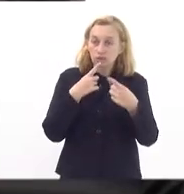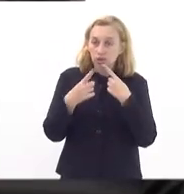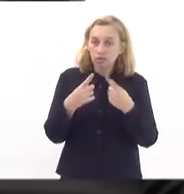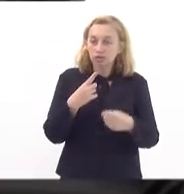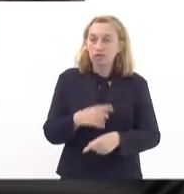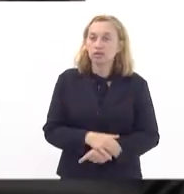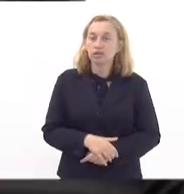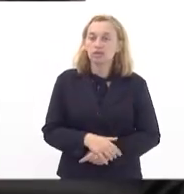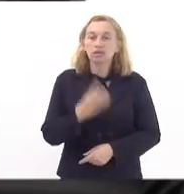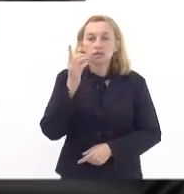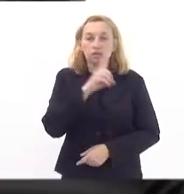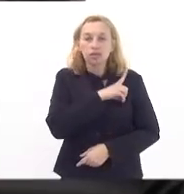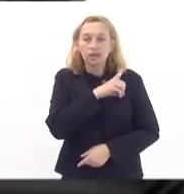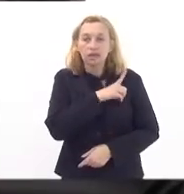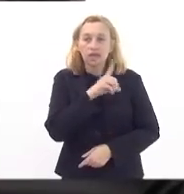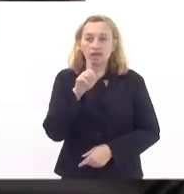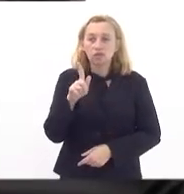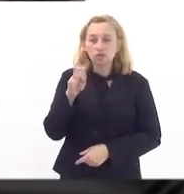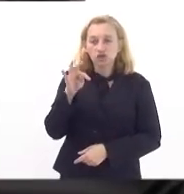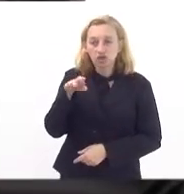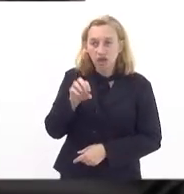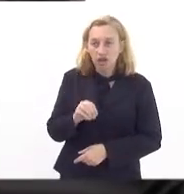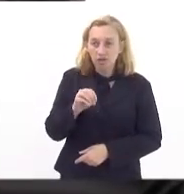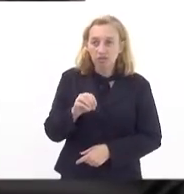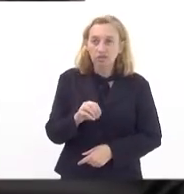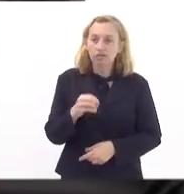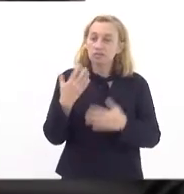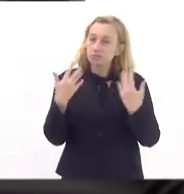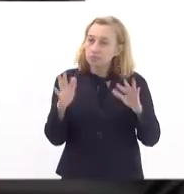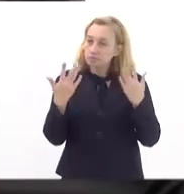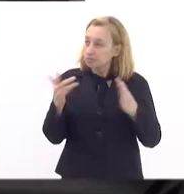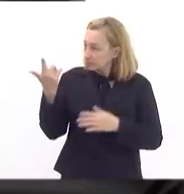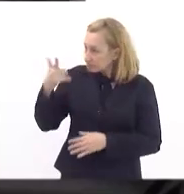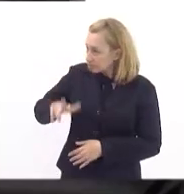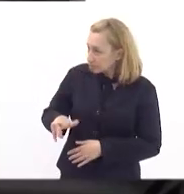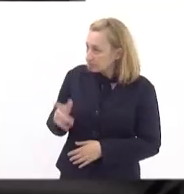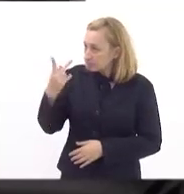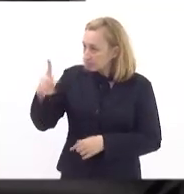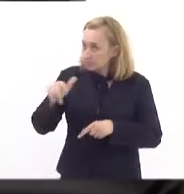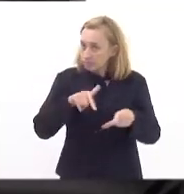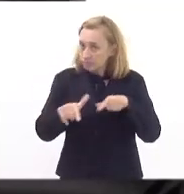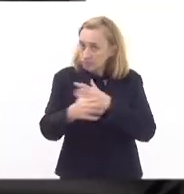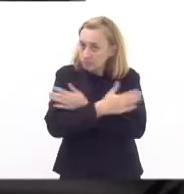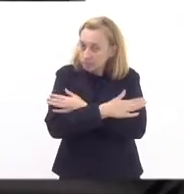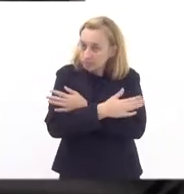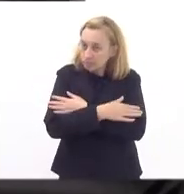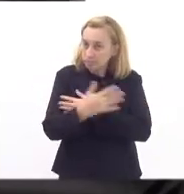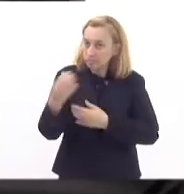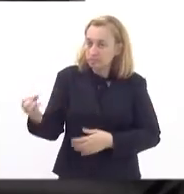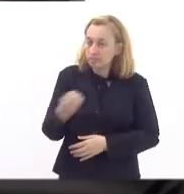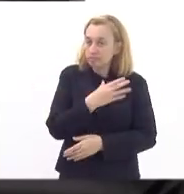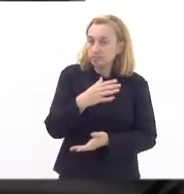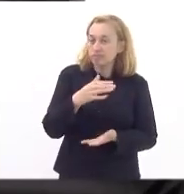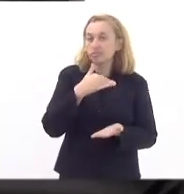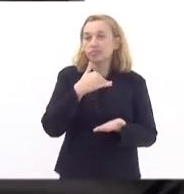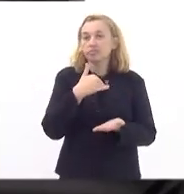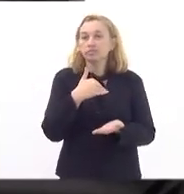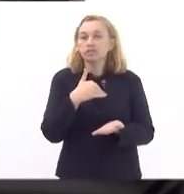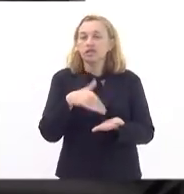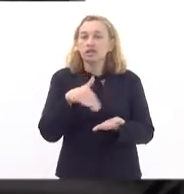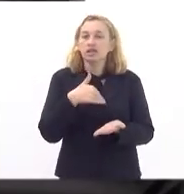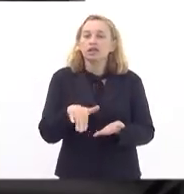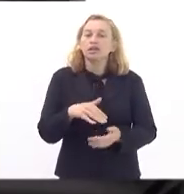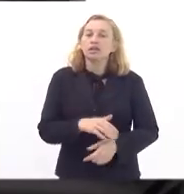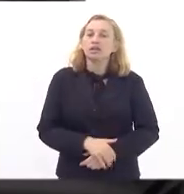colocou aqui O Delegado Gustavo né aplaudia de mais uma vez te mandando abraço para o novo secretário Doutor Fernando Albuquerque